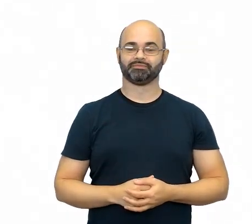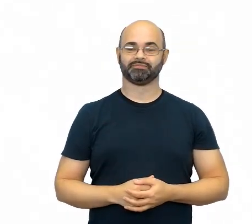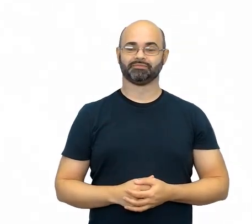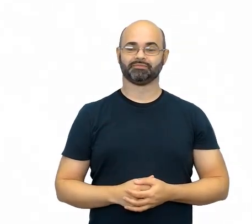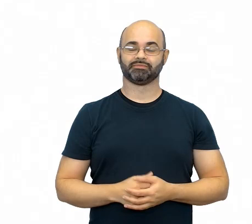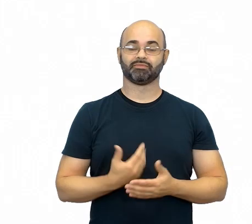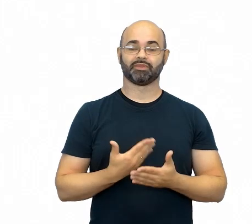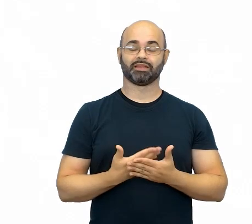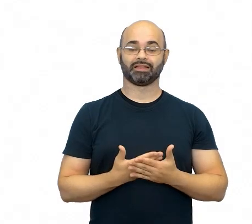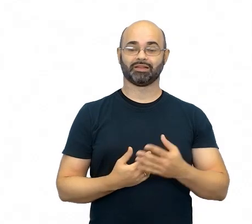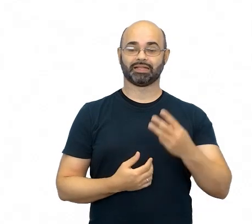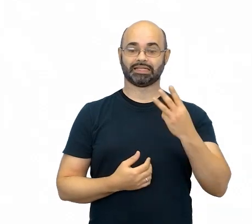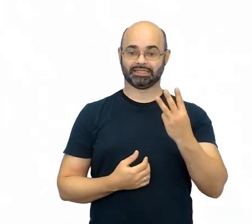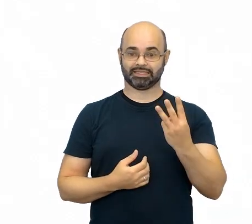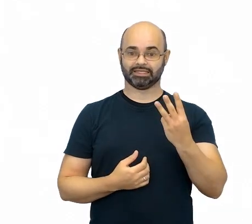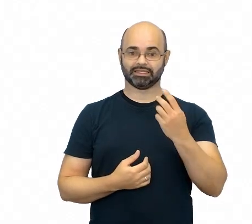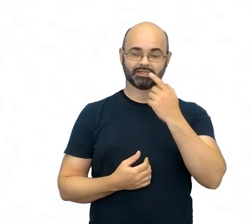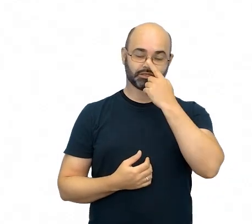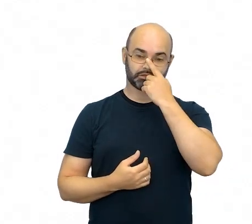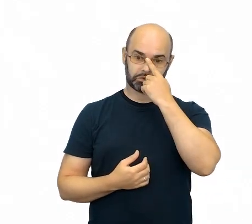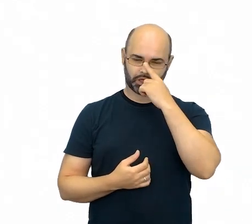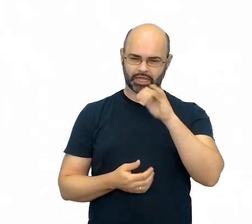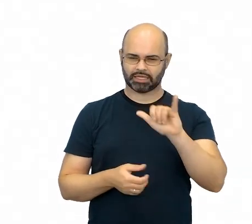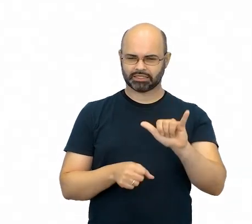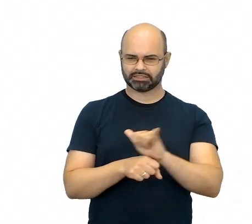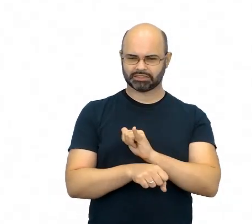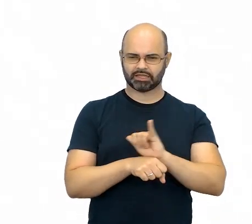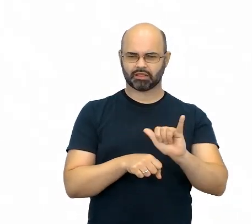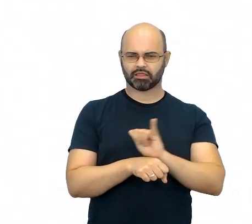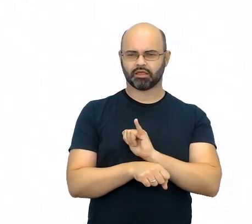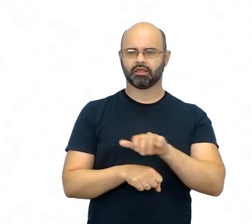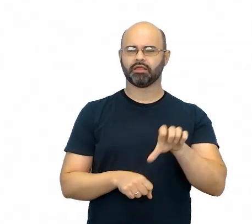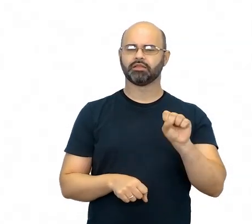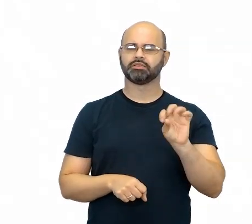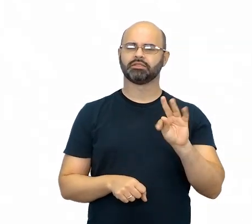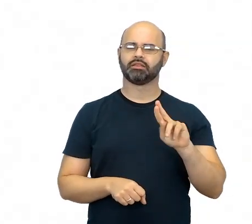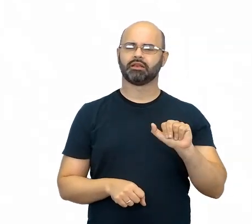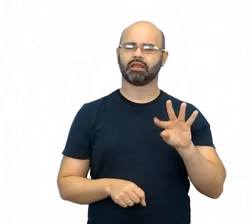de diferentes estratégias e procedimentos leitores.